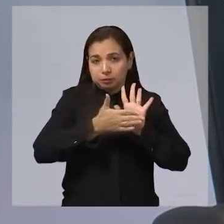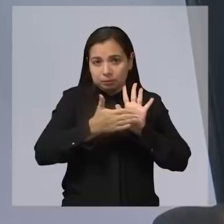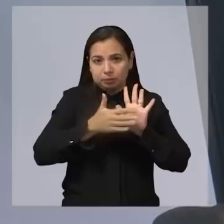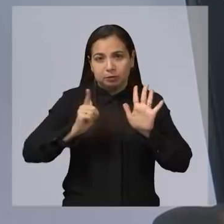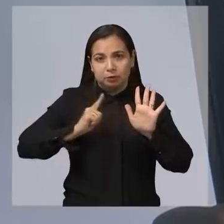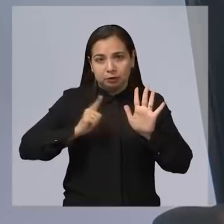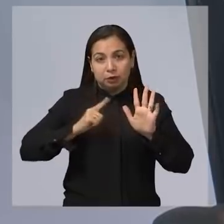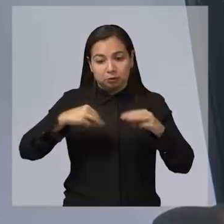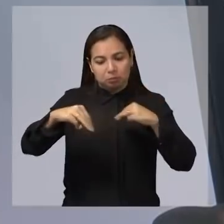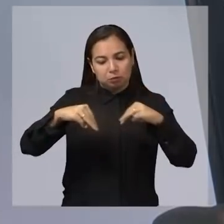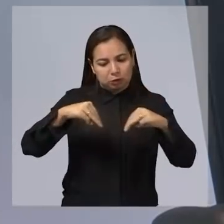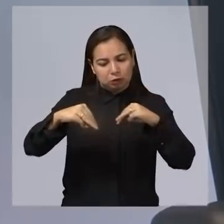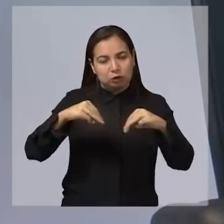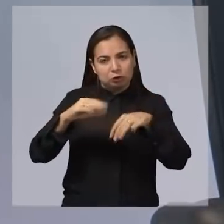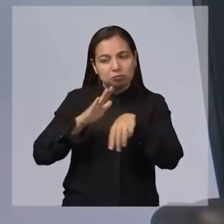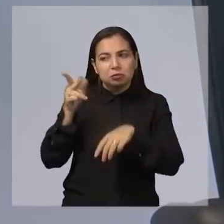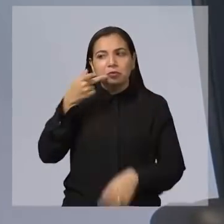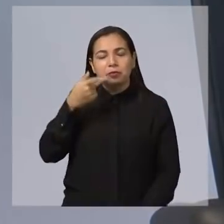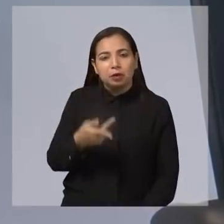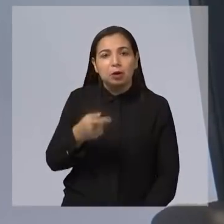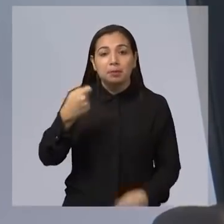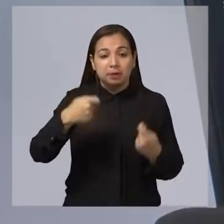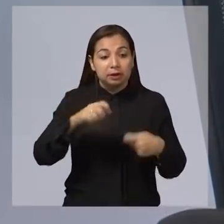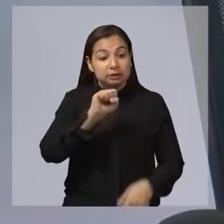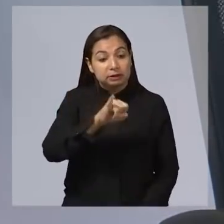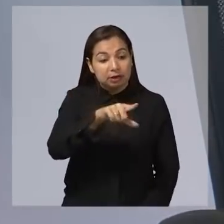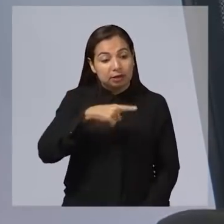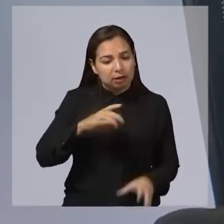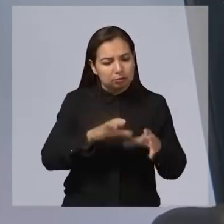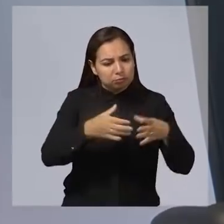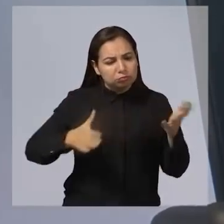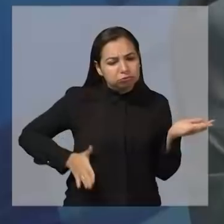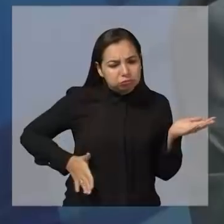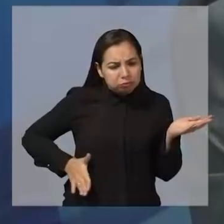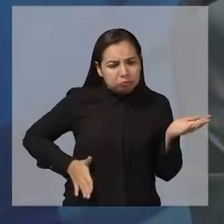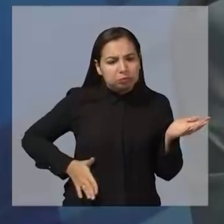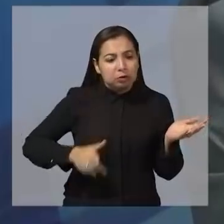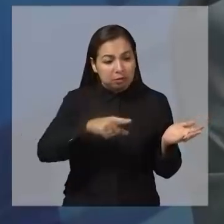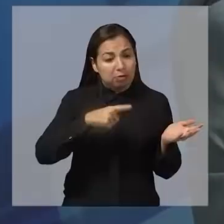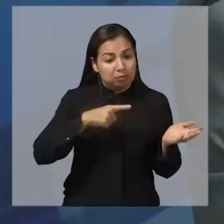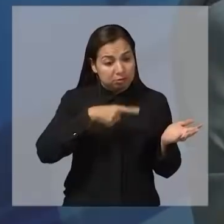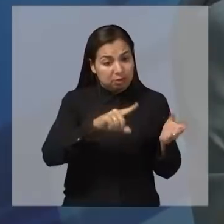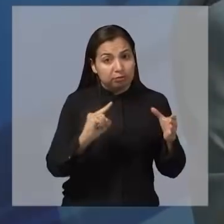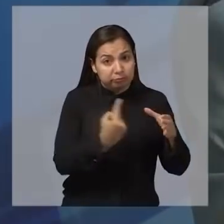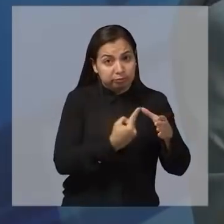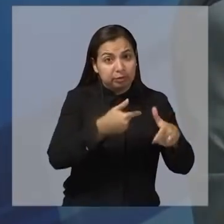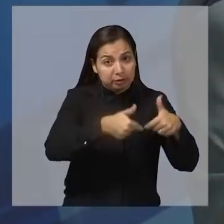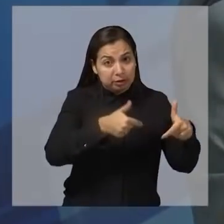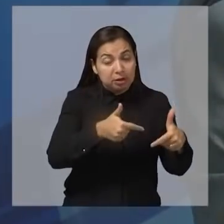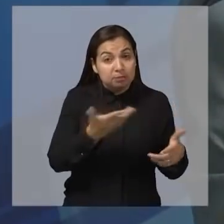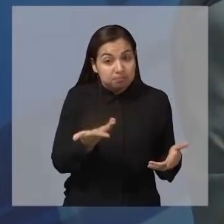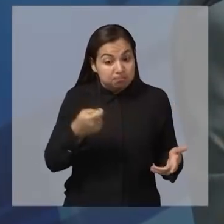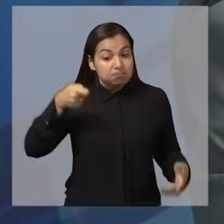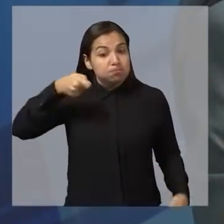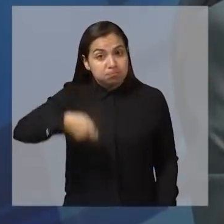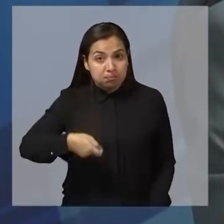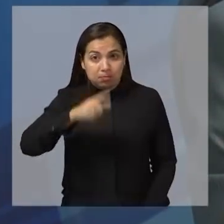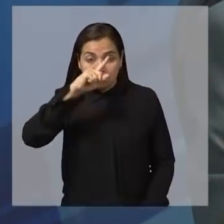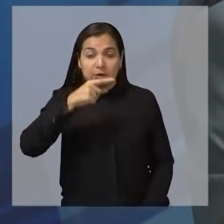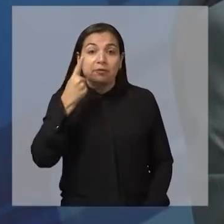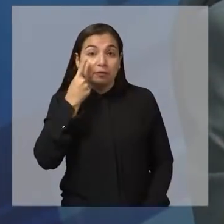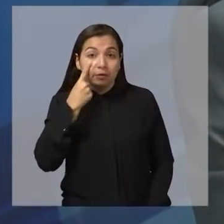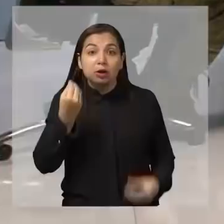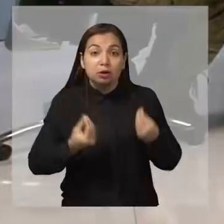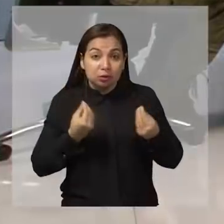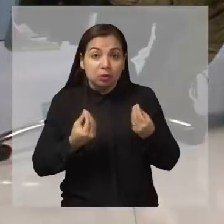ministro agora de responsabilizar quem trabalha no crime organizado, quem faz parte do crime organizado, isso é excelente. Porque o criminoso a gente não tem